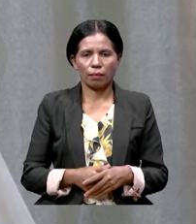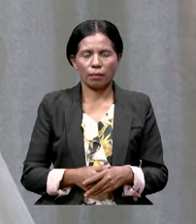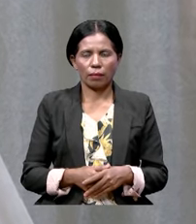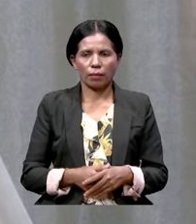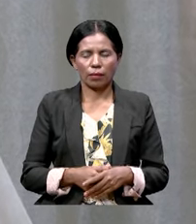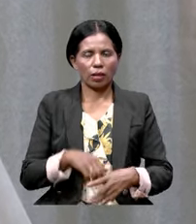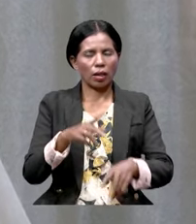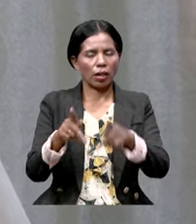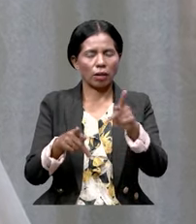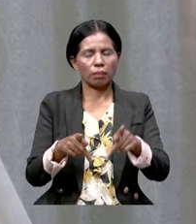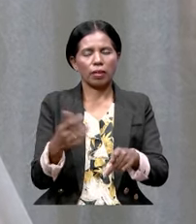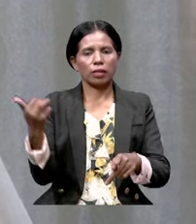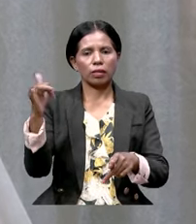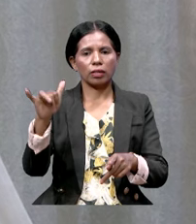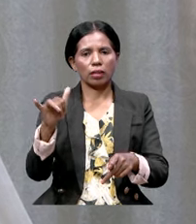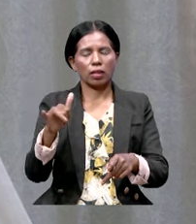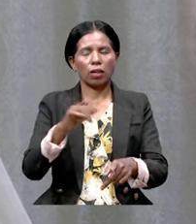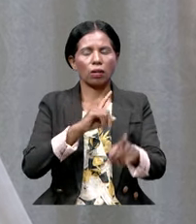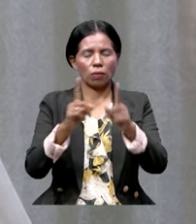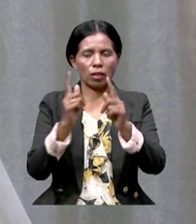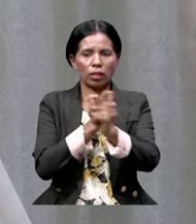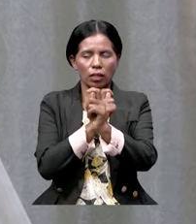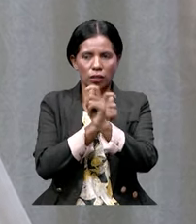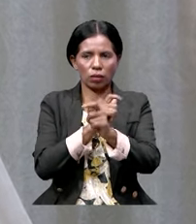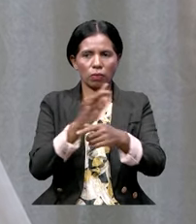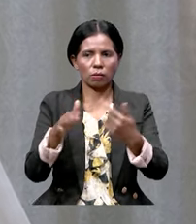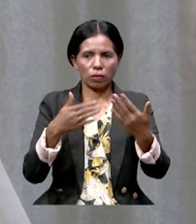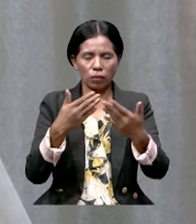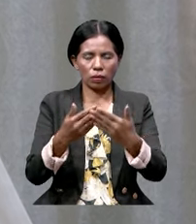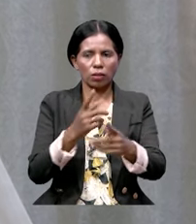é uma cena uma qual ia ter tu, né? Normalmente qual ia raio ter tu.